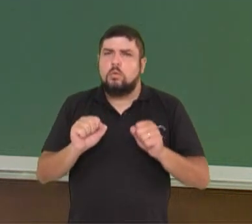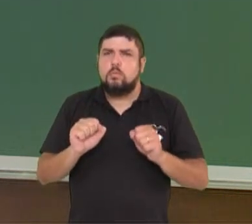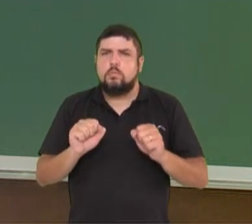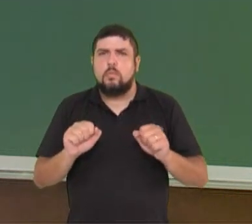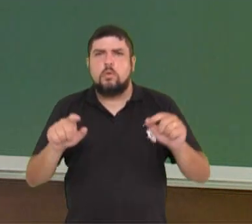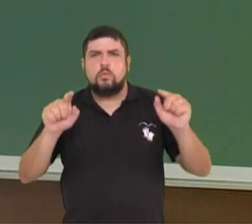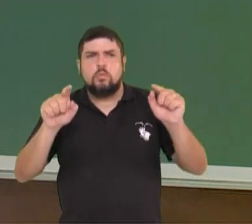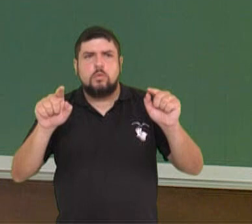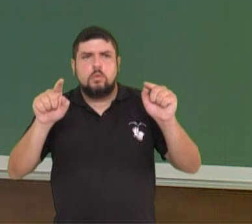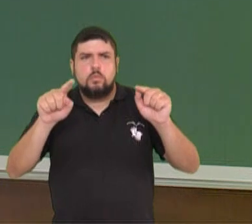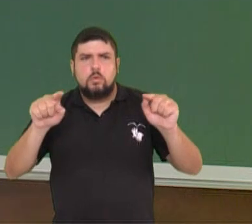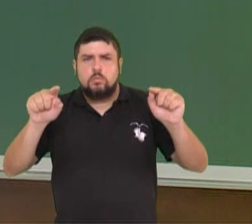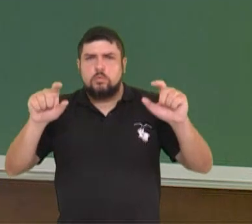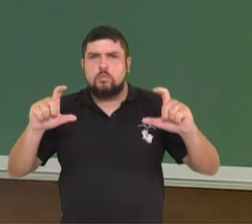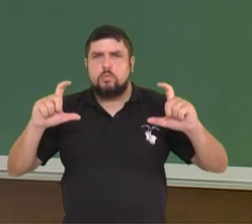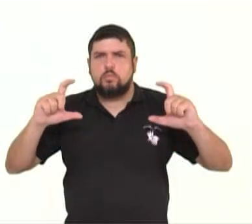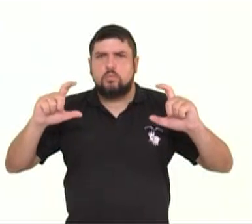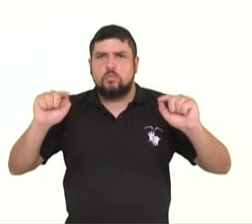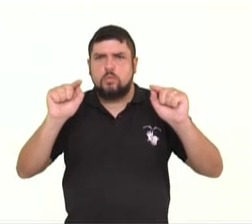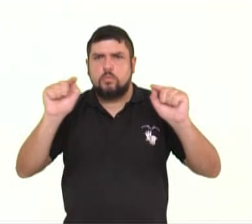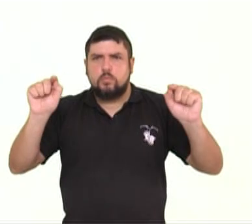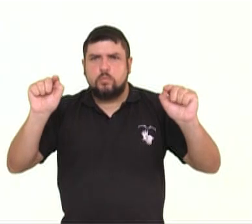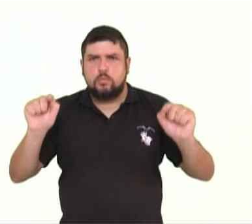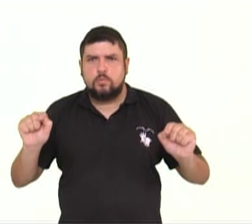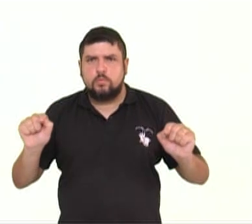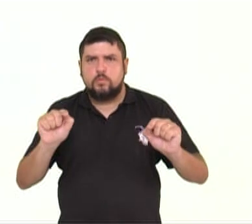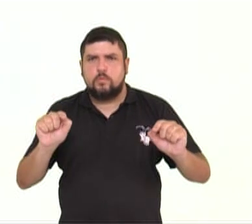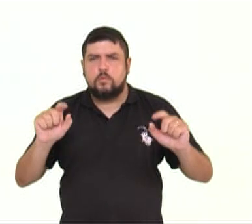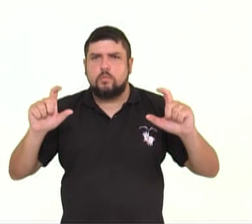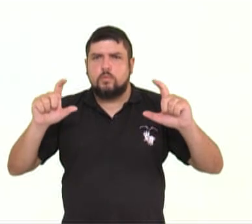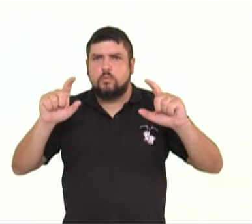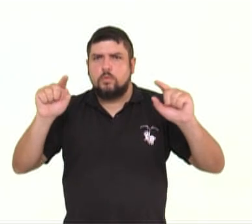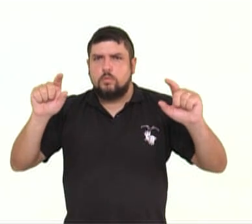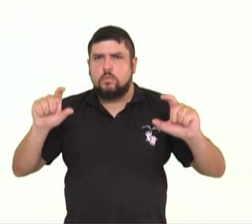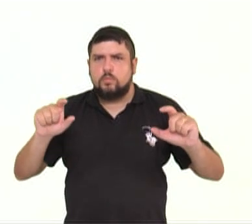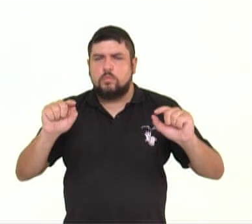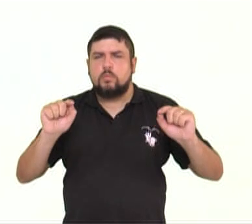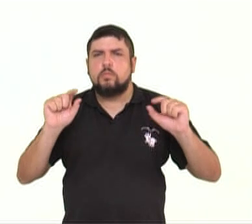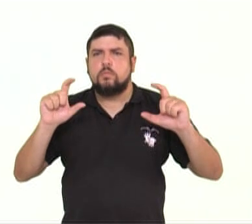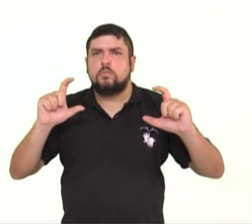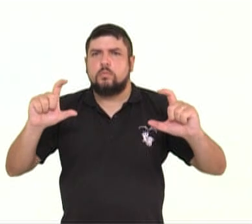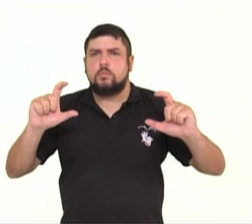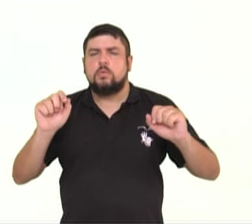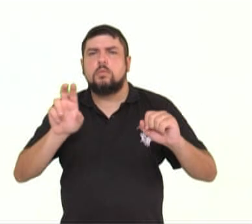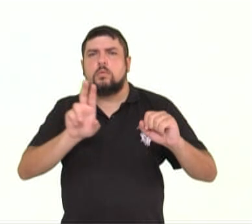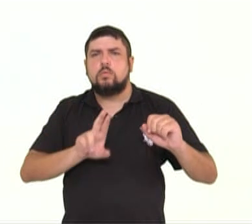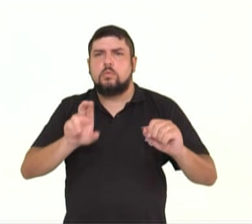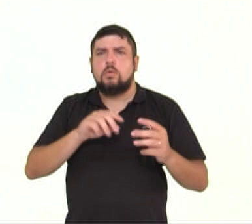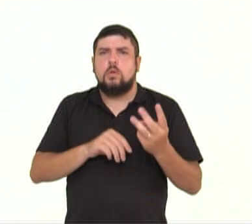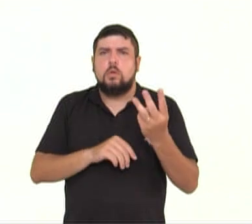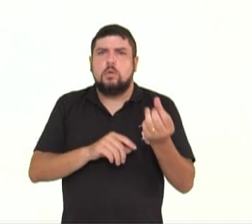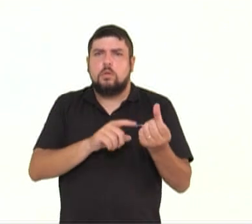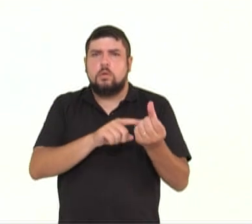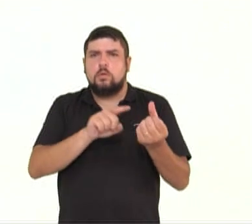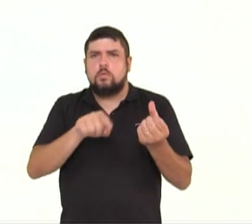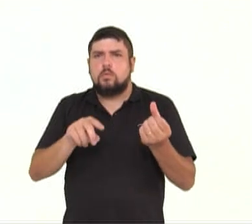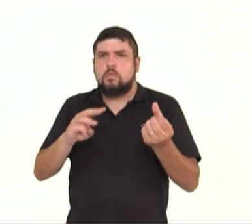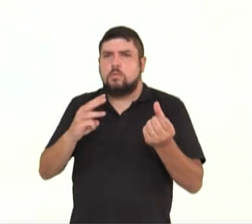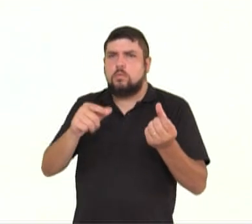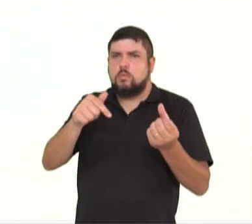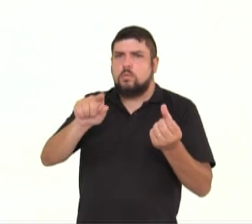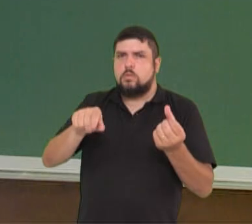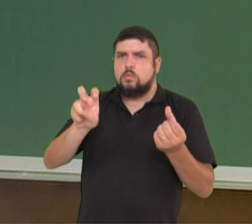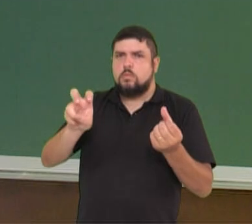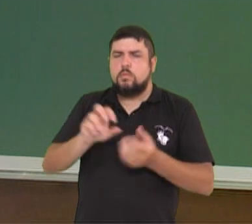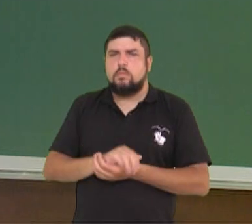usamos colchetes, mas vocês vão ver que pode ser parênteses ou até colchetes abertos, tem várias situações aqui. Vai de 36 a 37,5. Então,